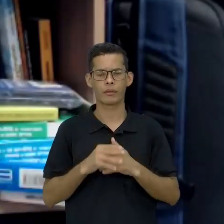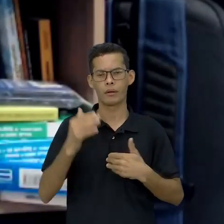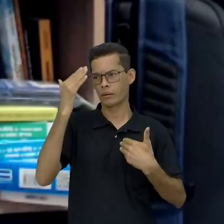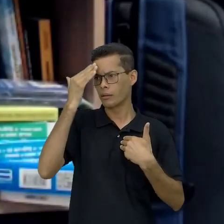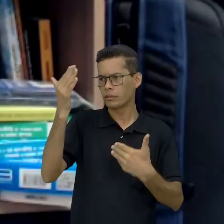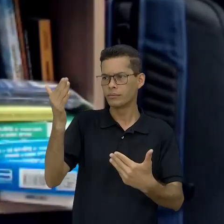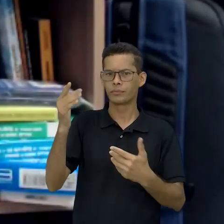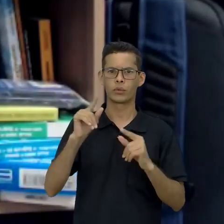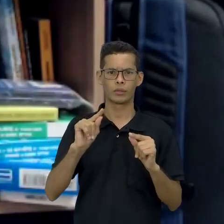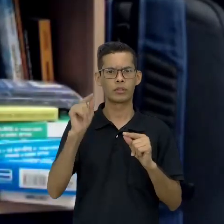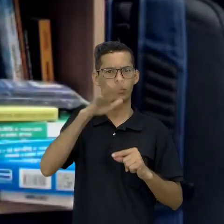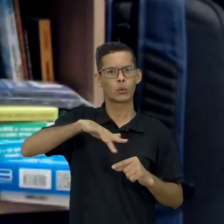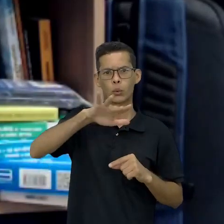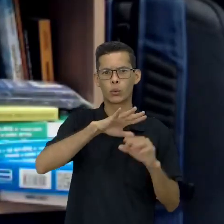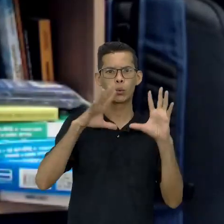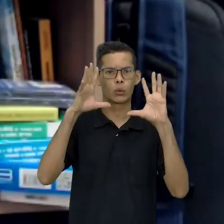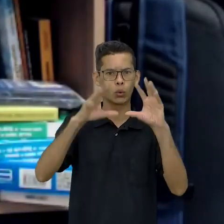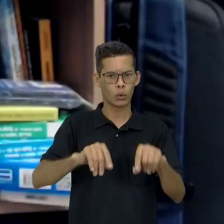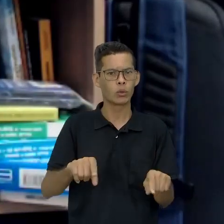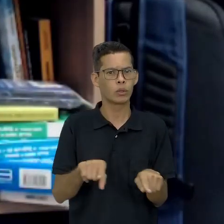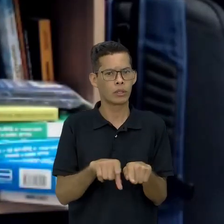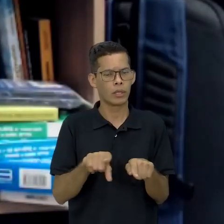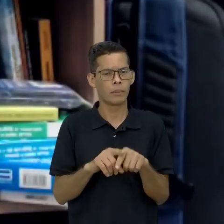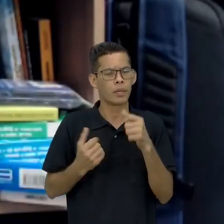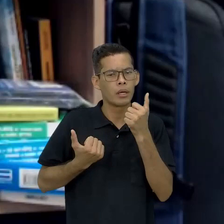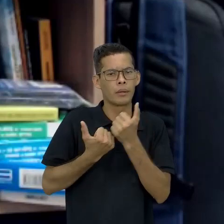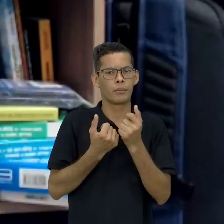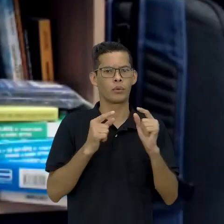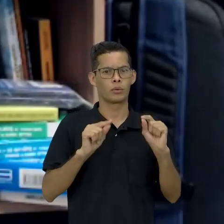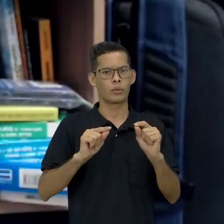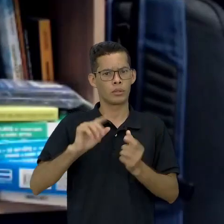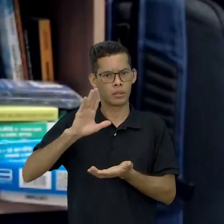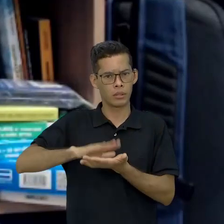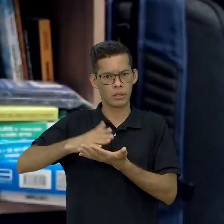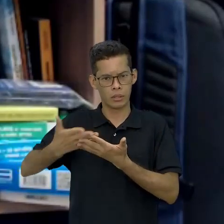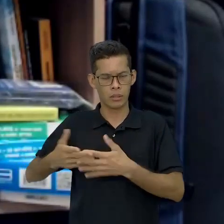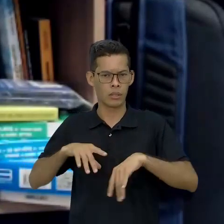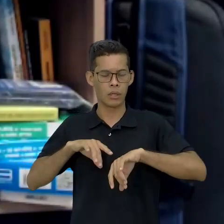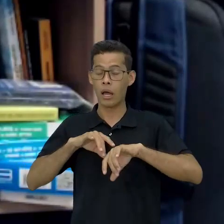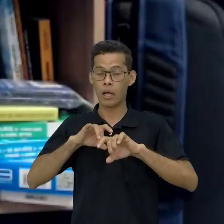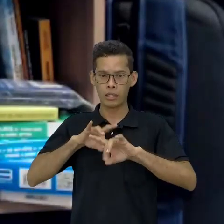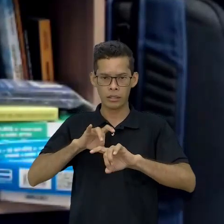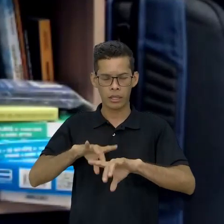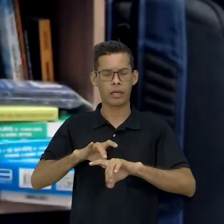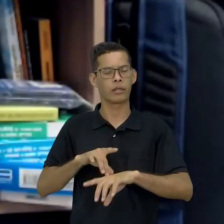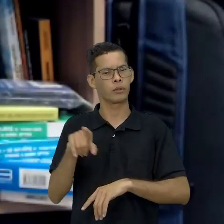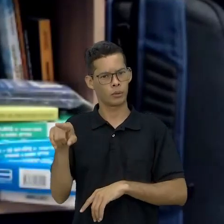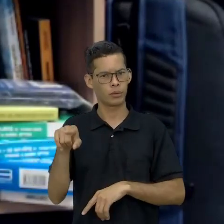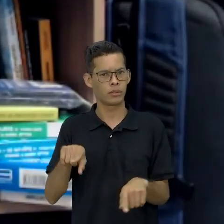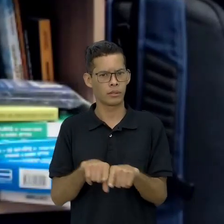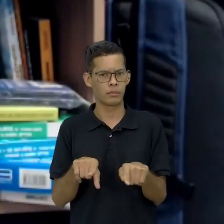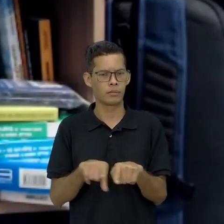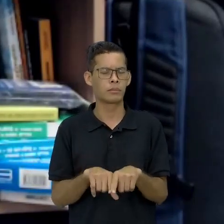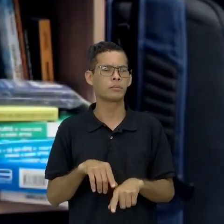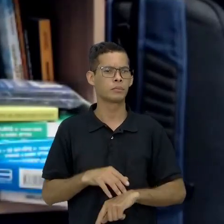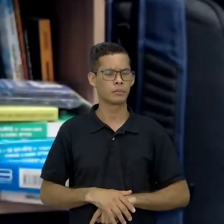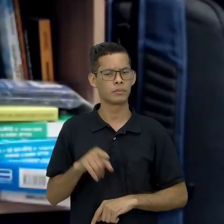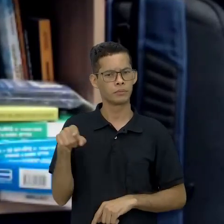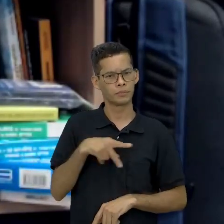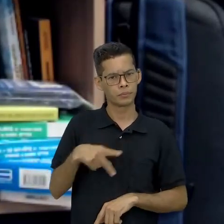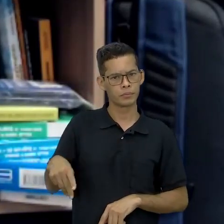agradecido a presença de todos vocês, agradecemos o apoio da equipe técnica. Vou pedir para que a professora